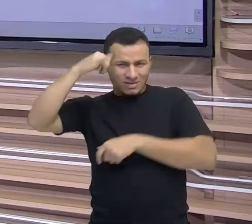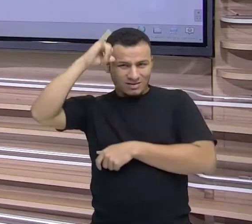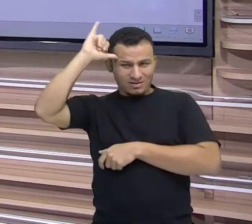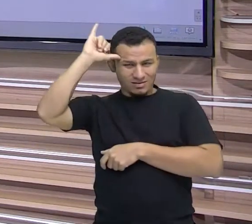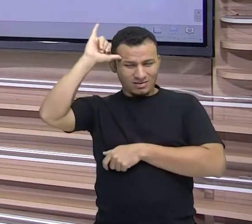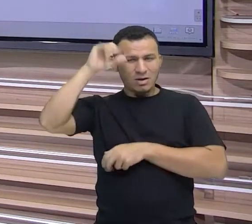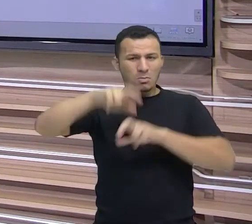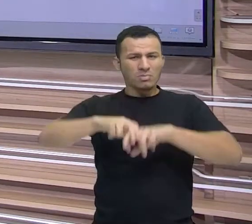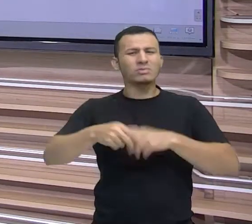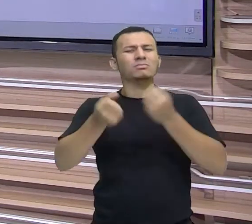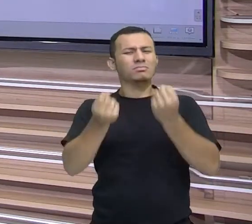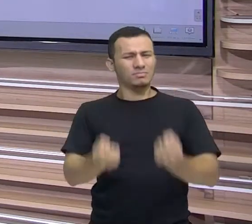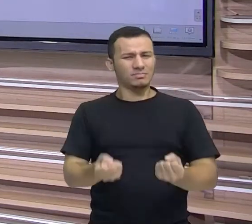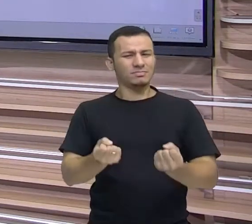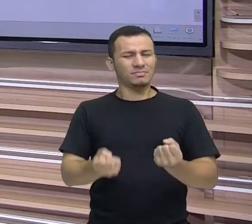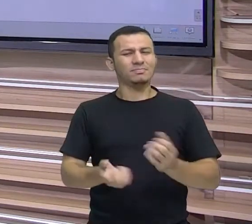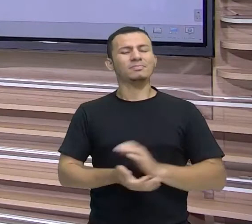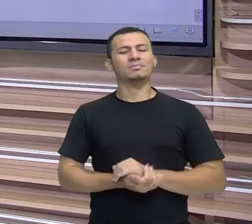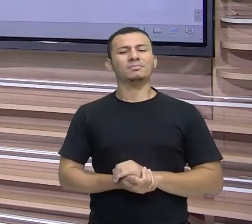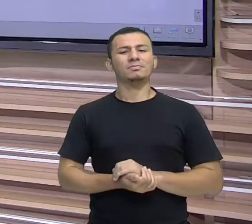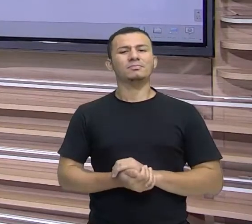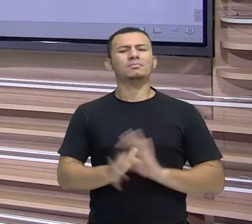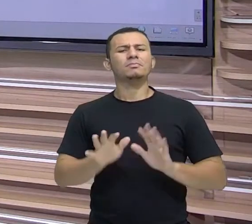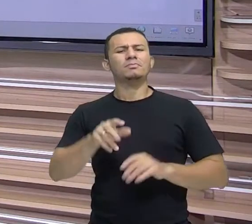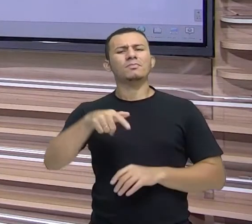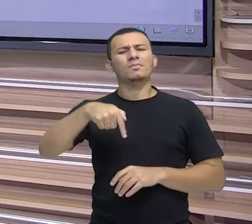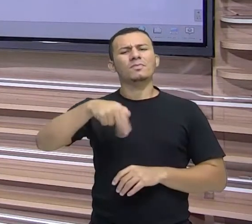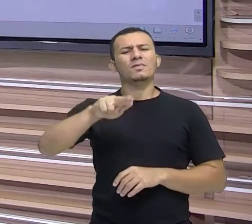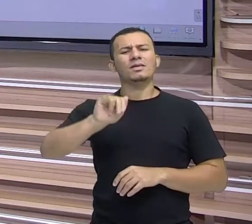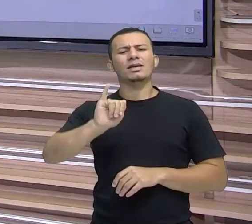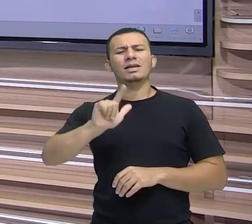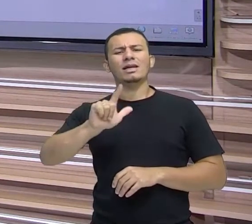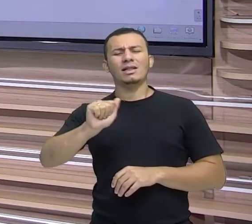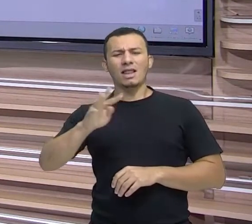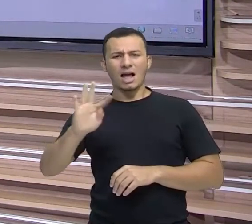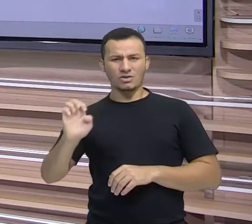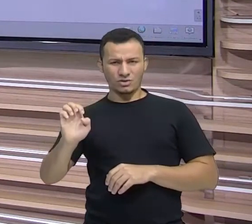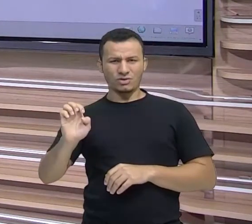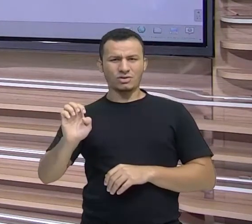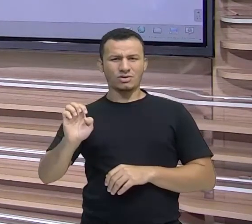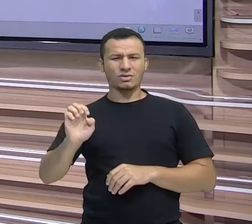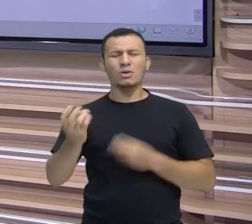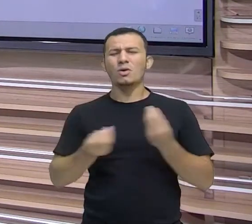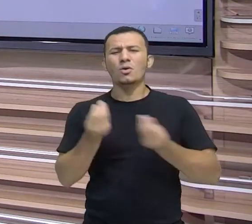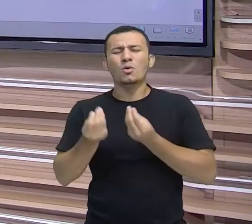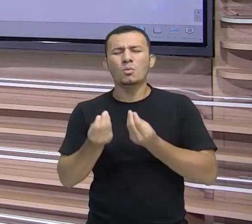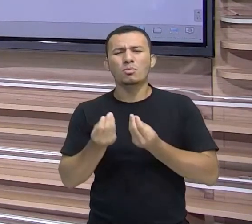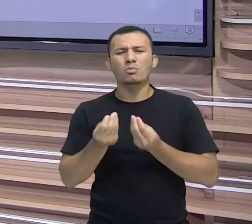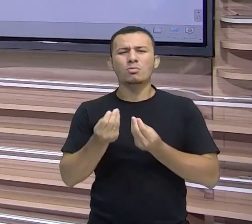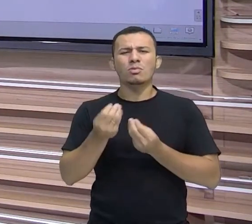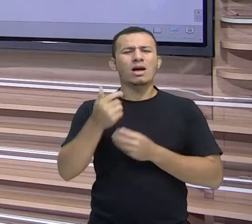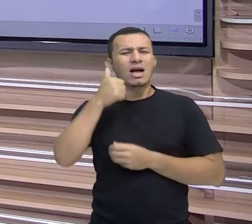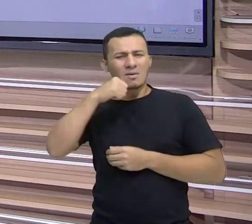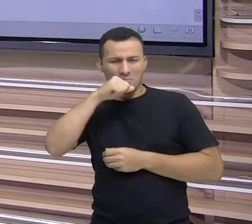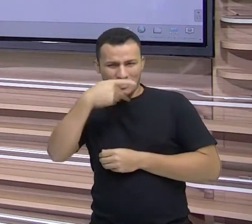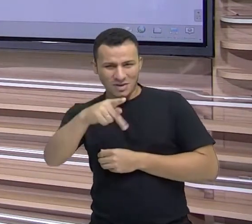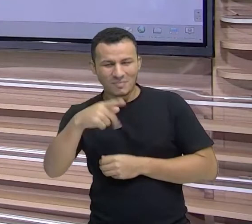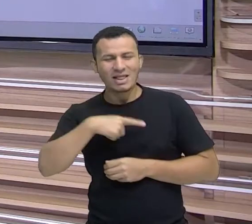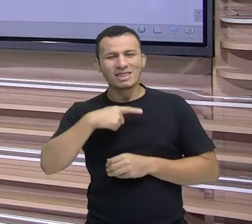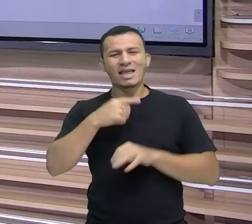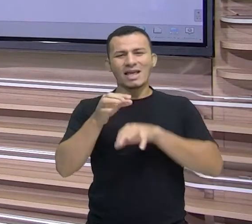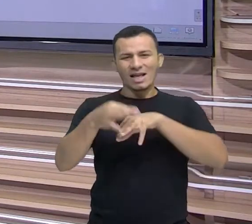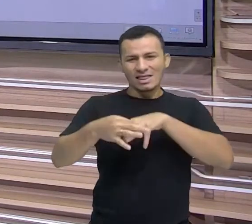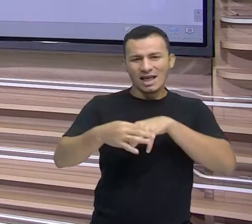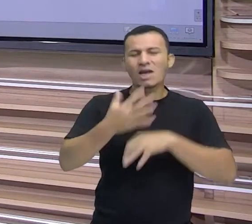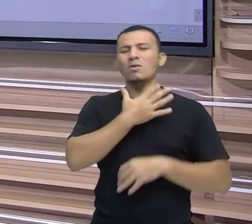grande porte, tá certo? E o quilate, professor? Bom, a mamãe em casa deve ter alguma joia, anel, cordão. Quando você faz